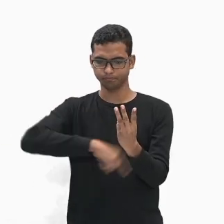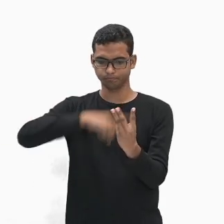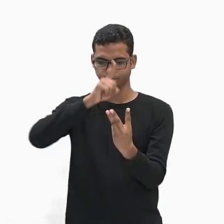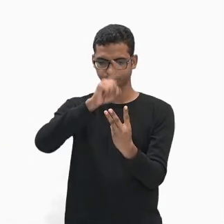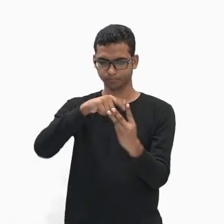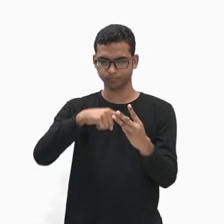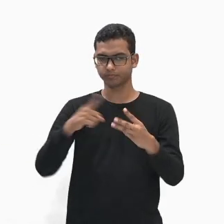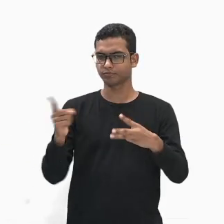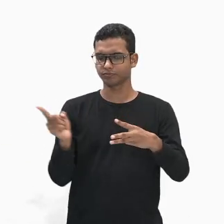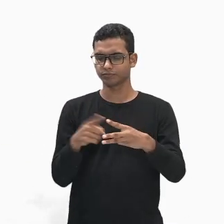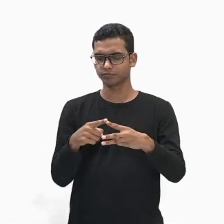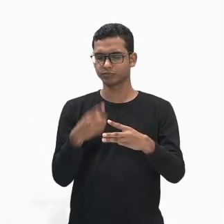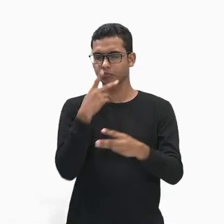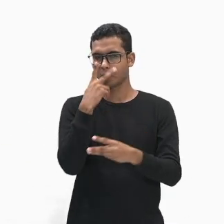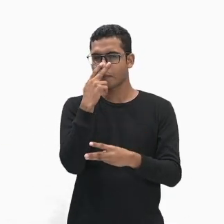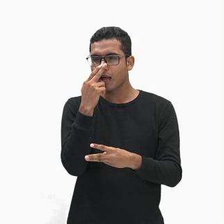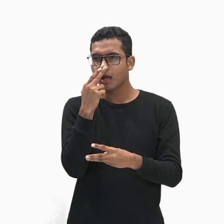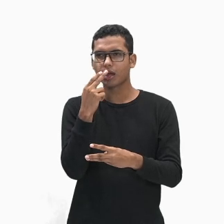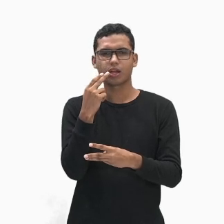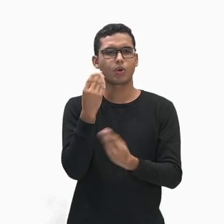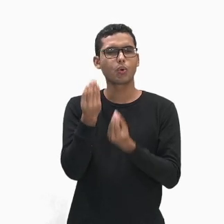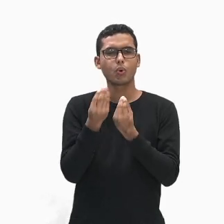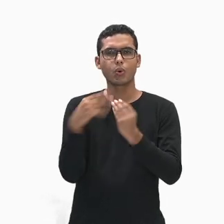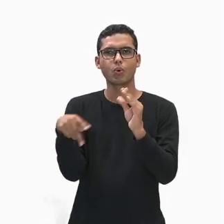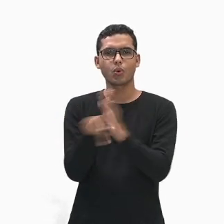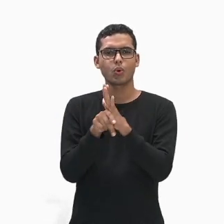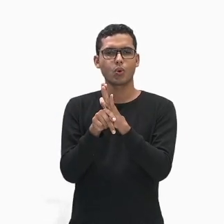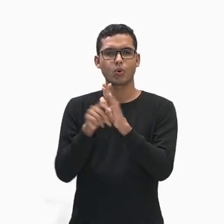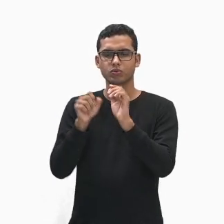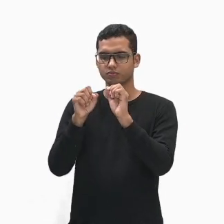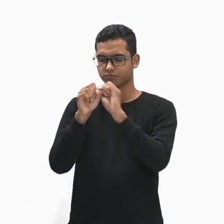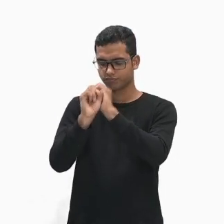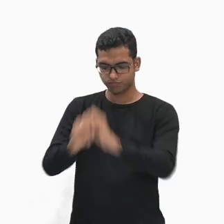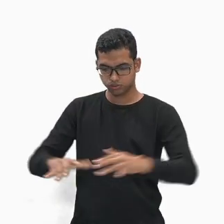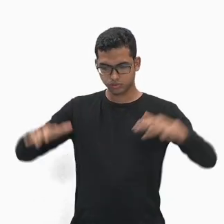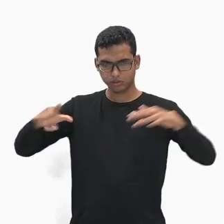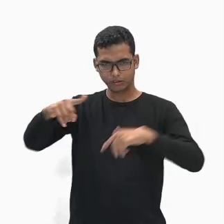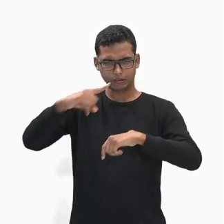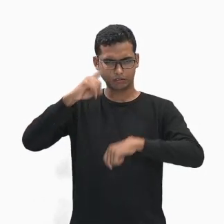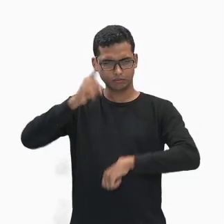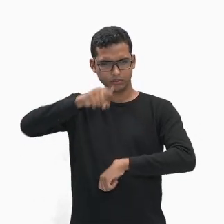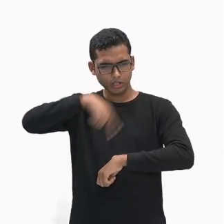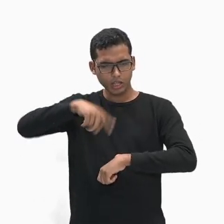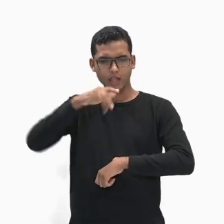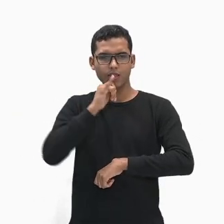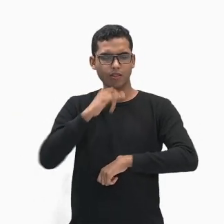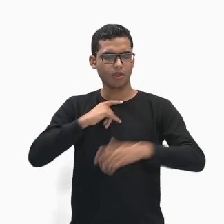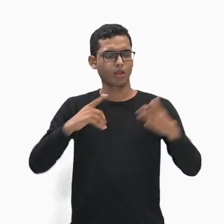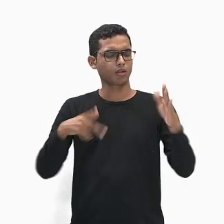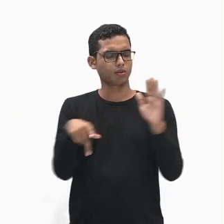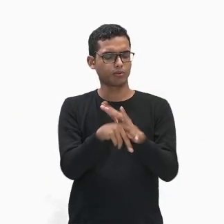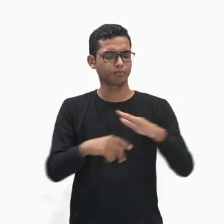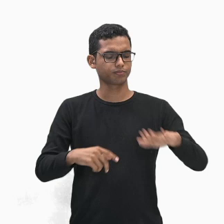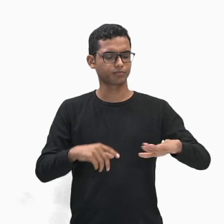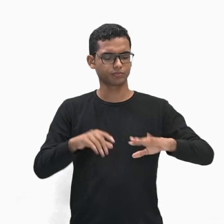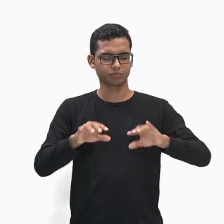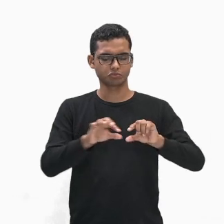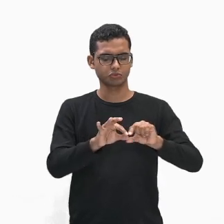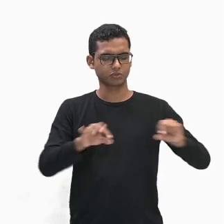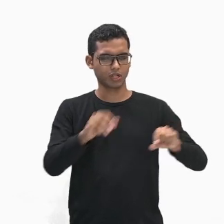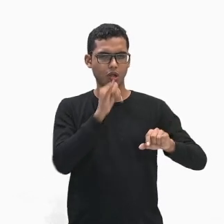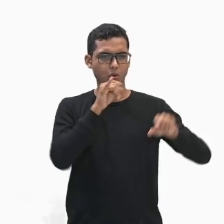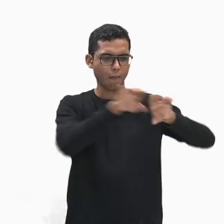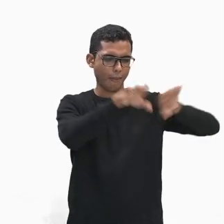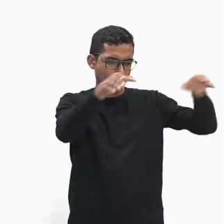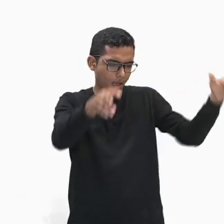que é uma mágica. Porque quem nunca levou um choque? Não tinha nada ligado, aí tocou em uma